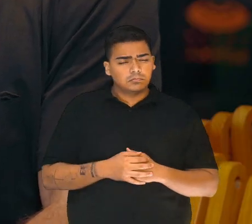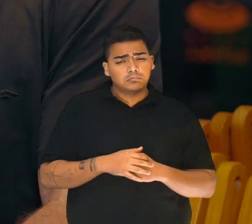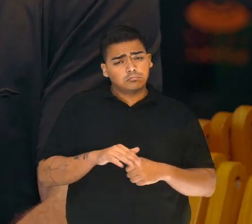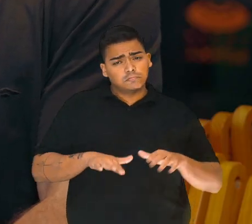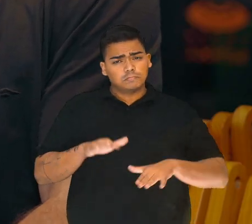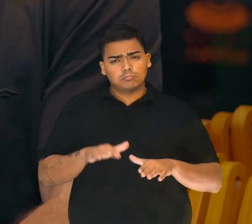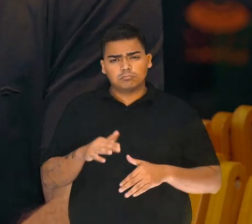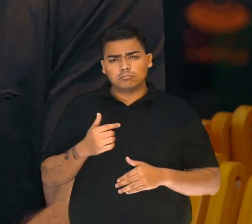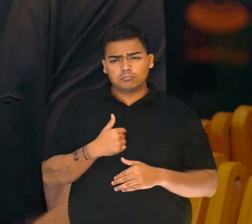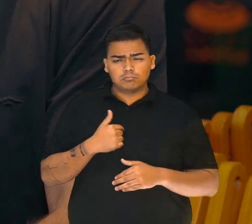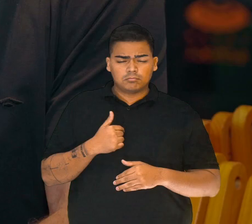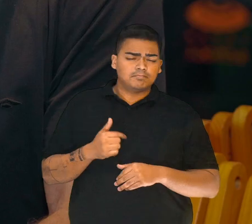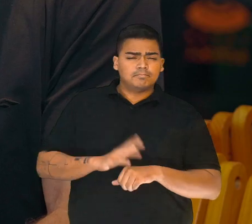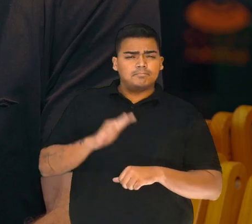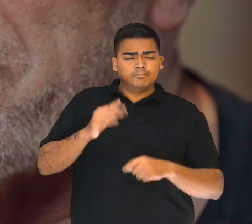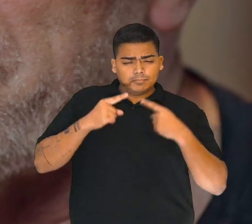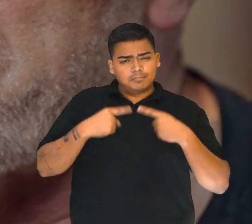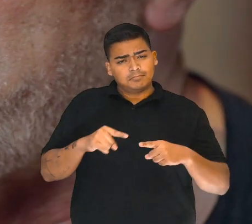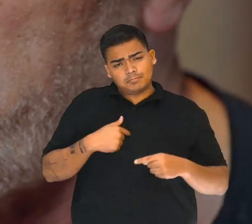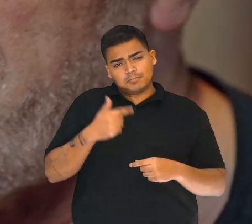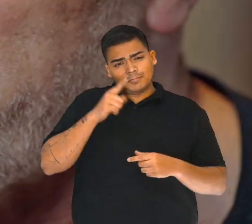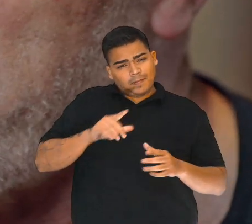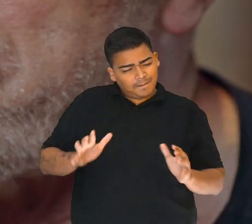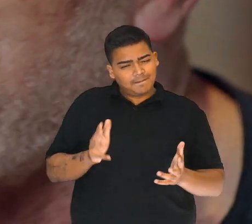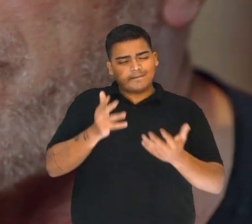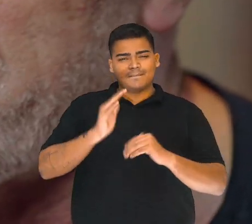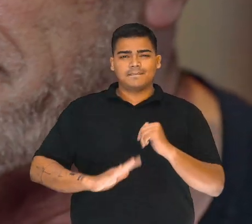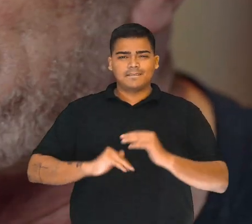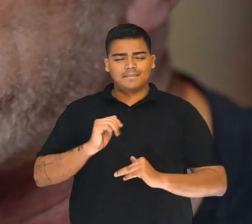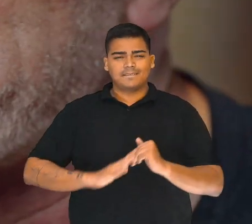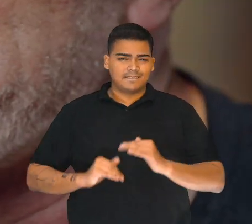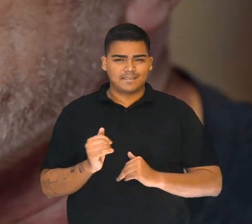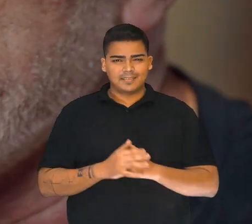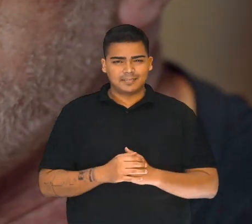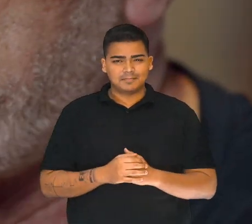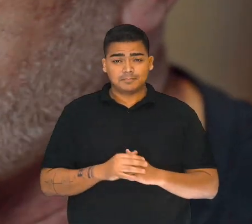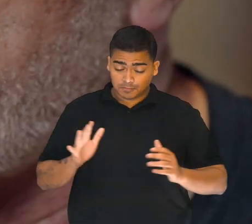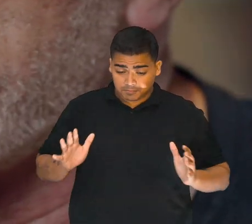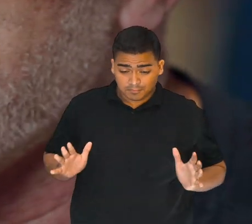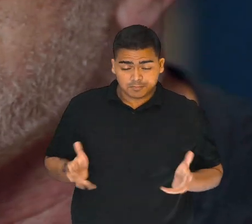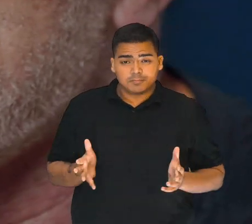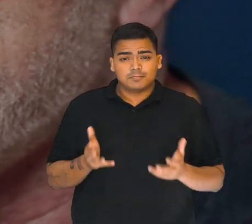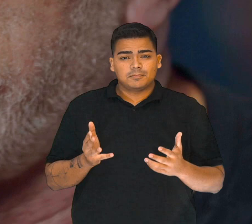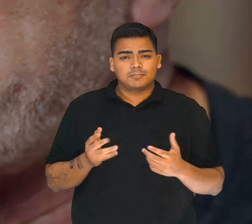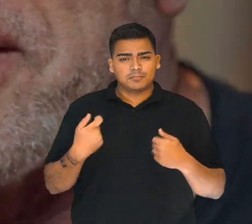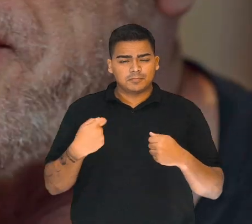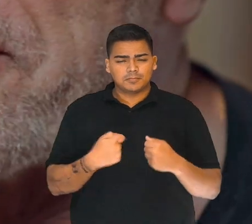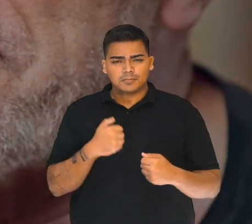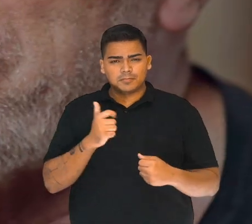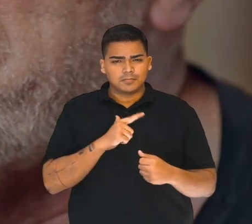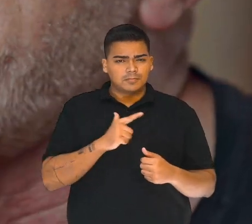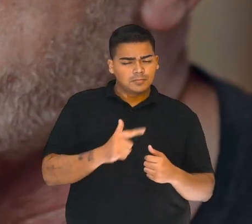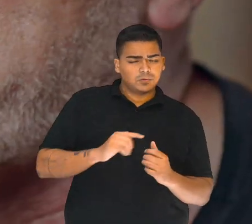Talvez eu fosse mais insatisfeito. Então eu sou um provocador profissional. E para provocadores, basta